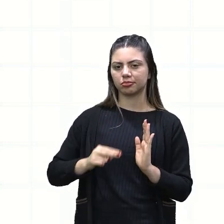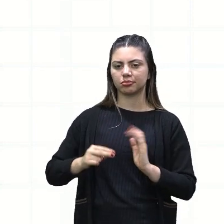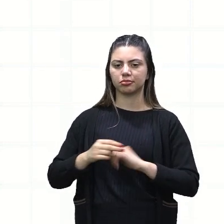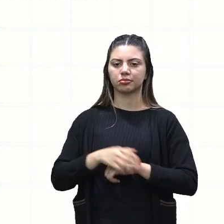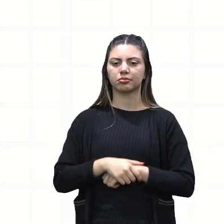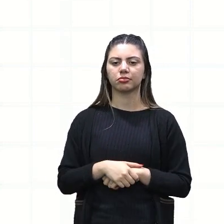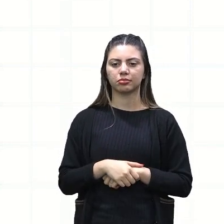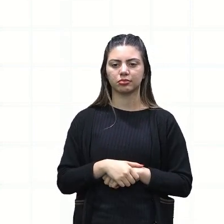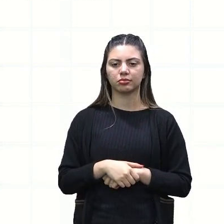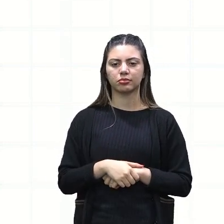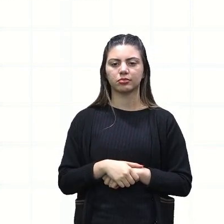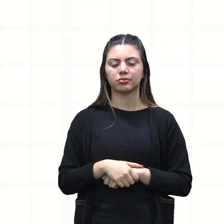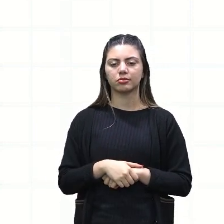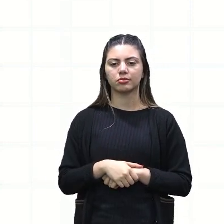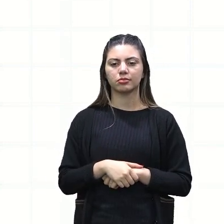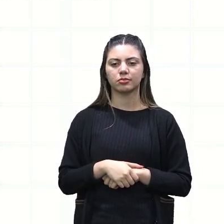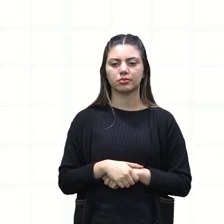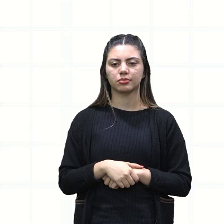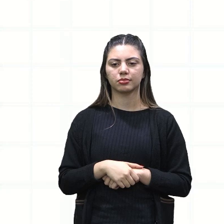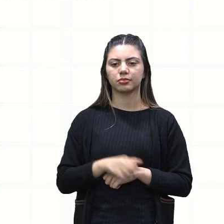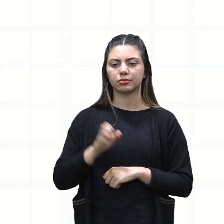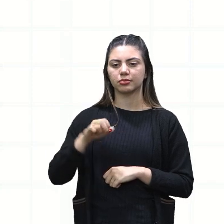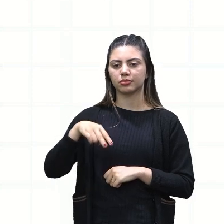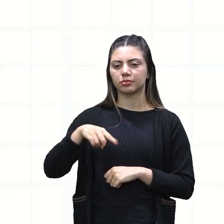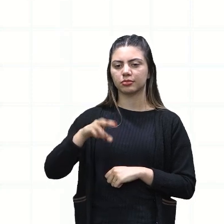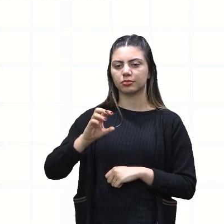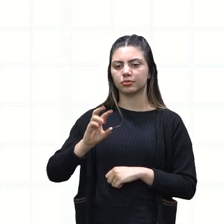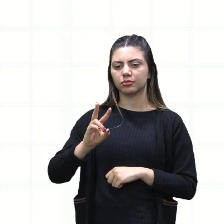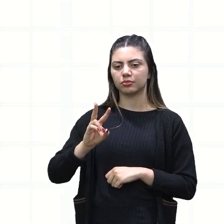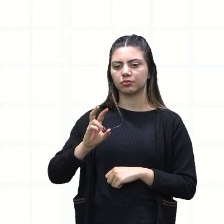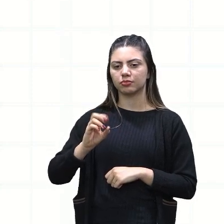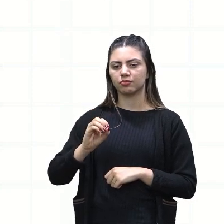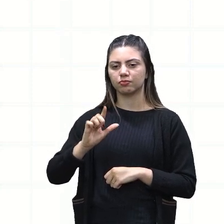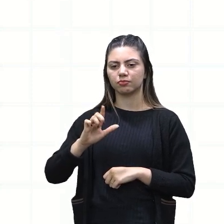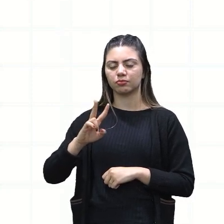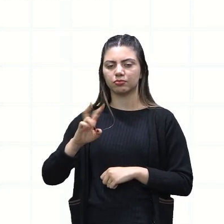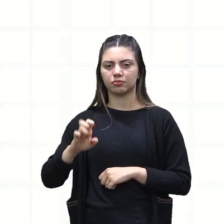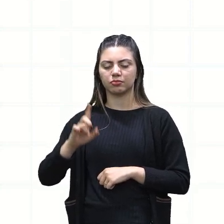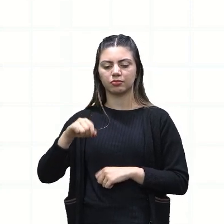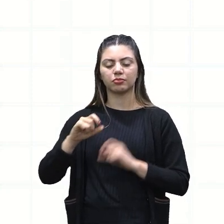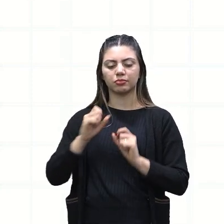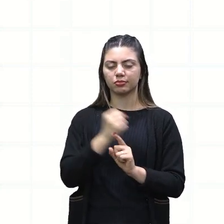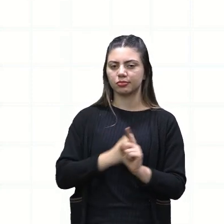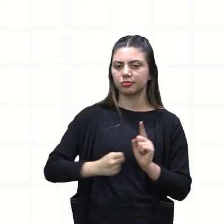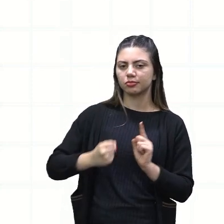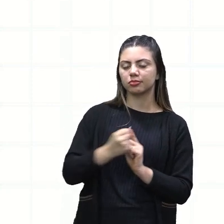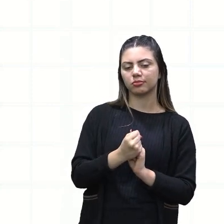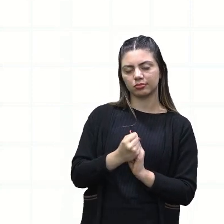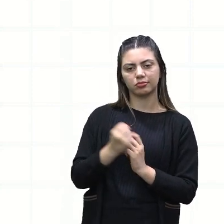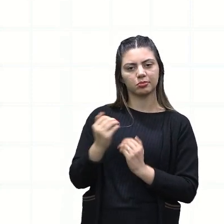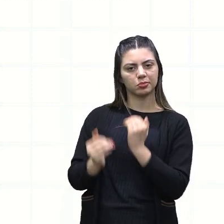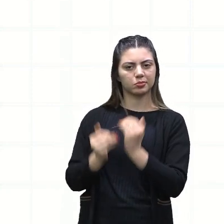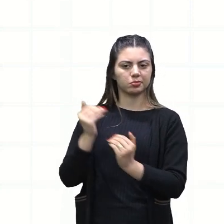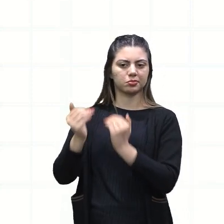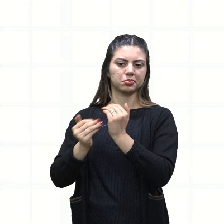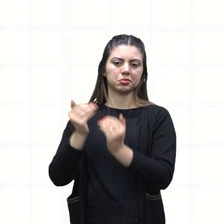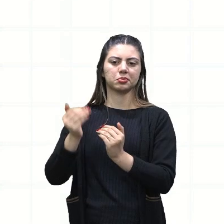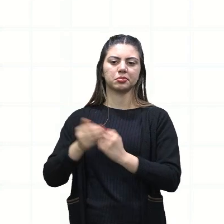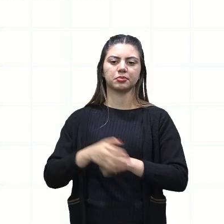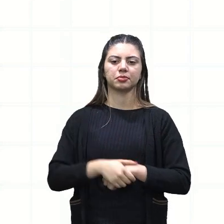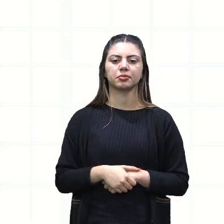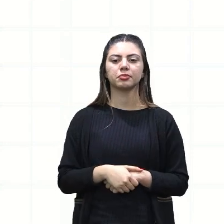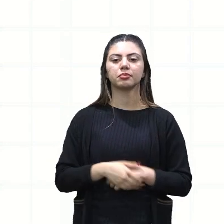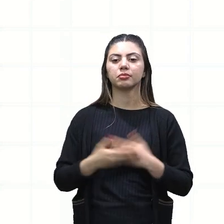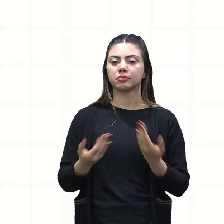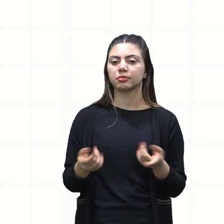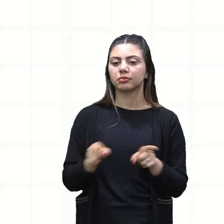must evolve. Evolve é evoluir, né? A sociedade vai evoluindo, certo? E também vai, né,